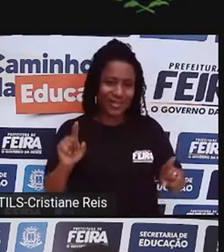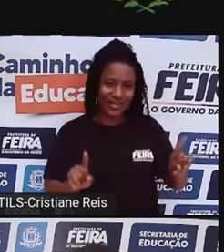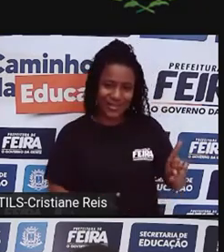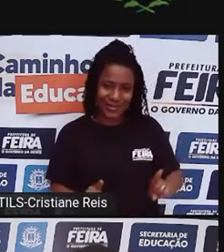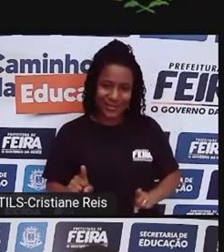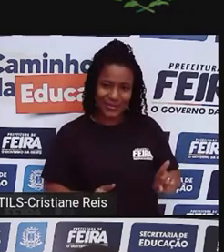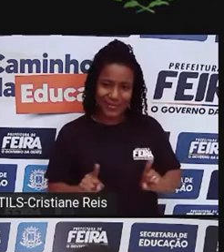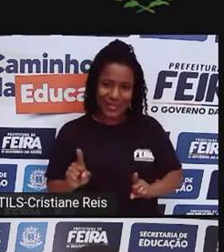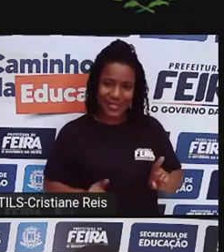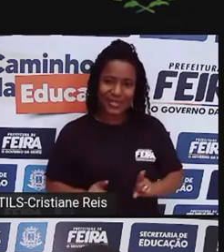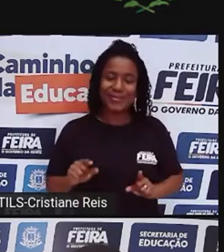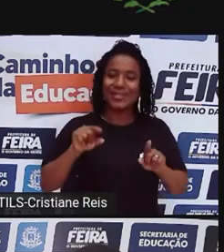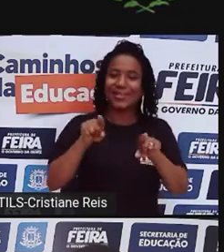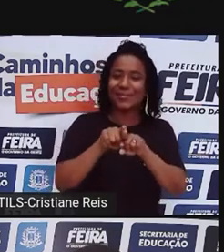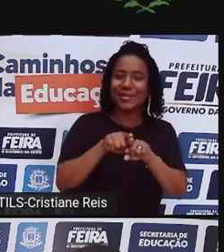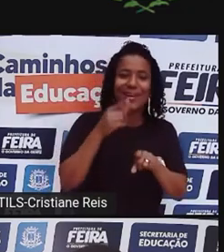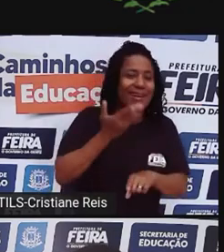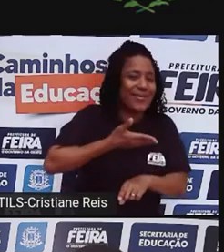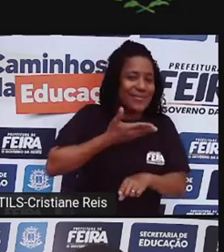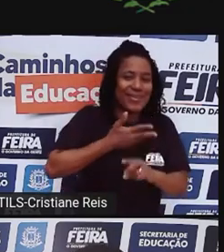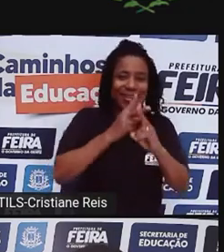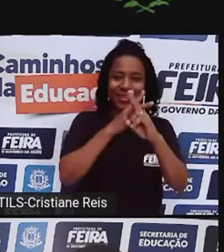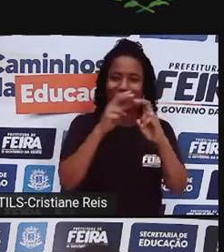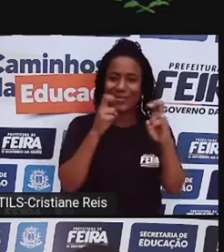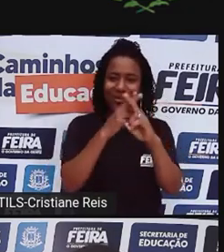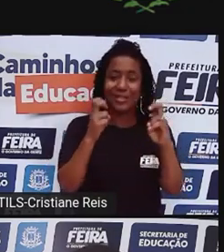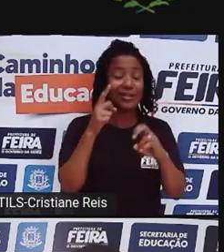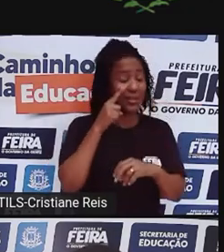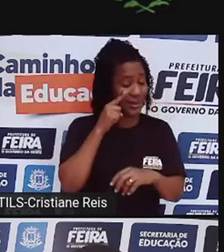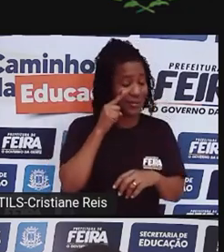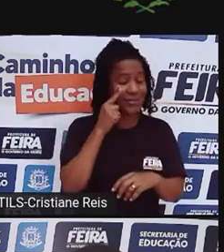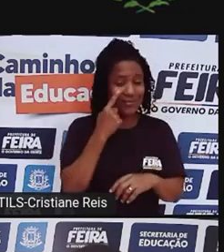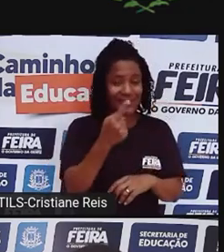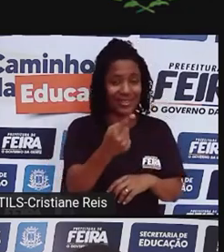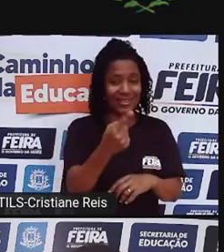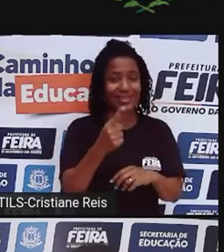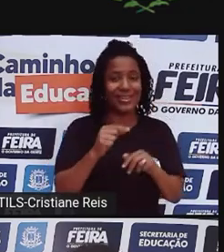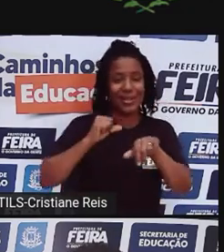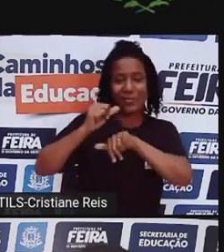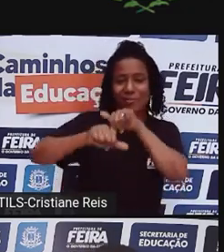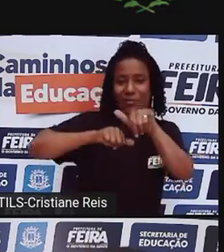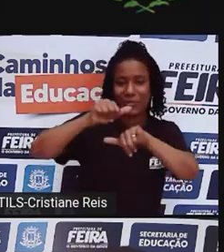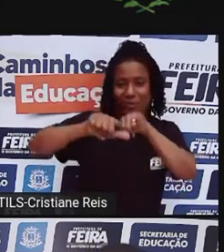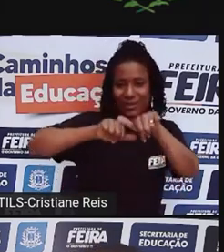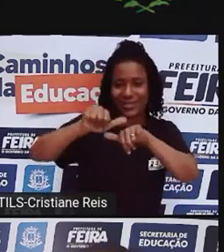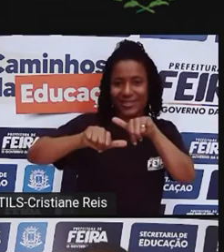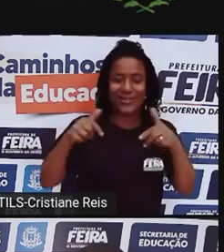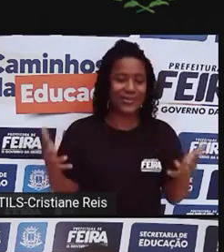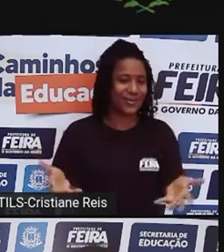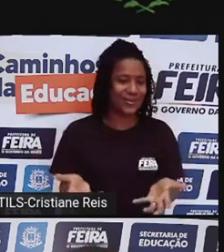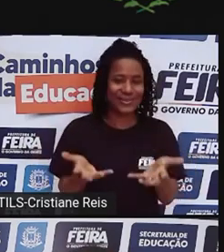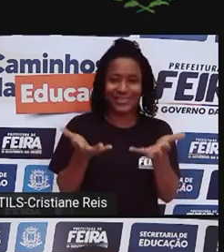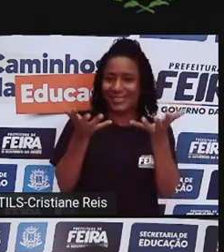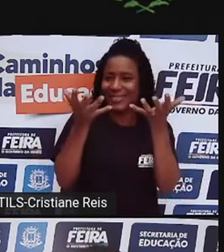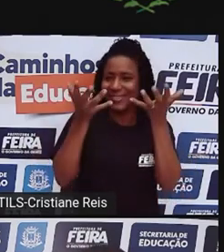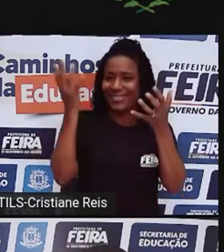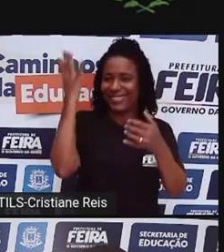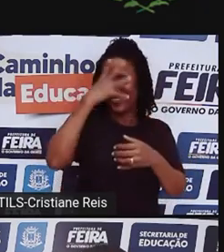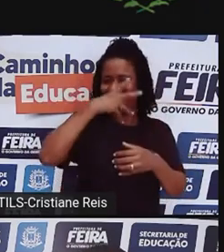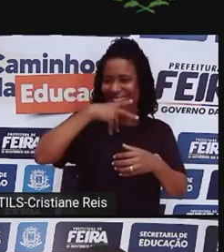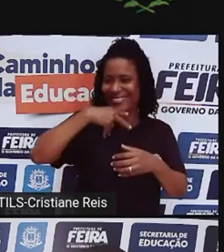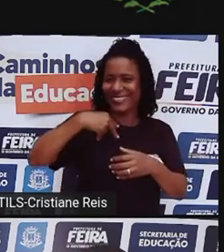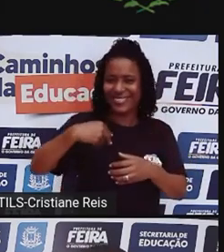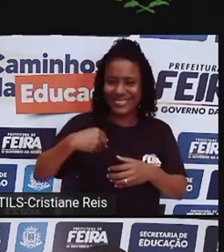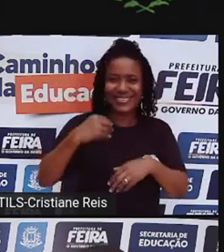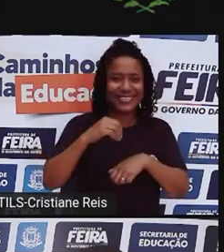isso pelas minhas amigas na universidade, como elas passaram por esse processo e como hoje elas estão se sentindo cada vez mais